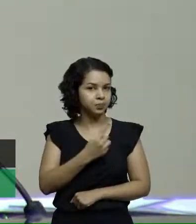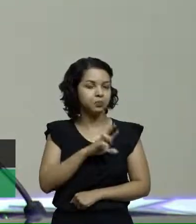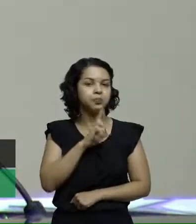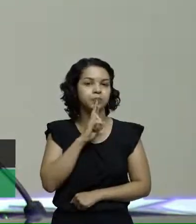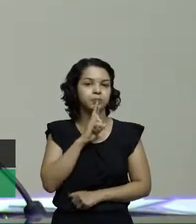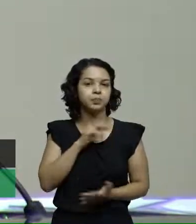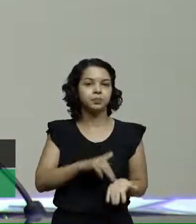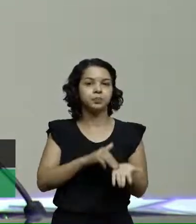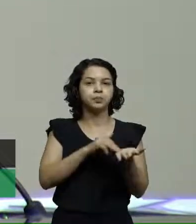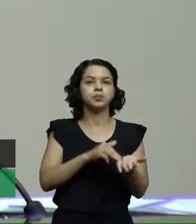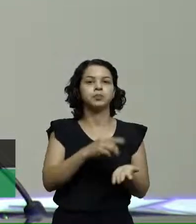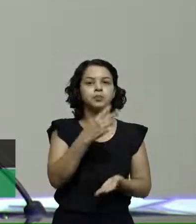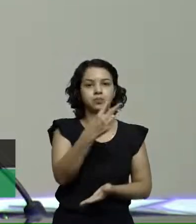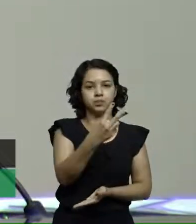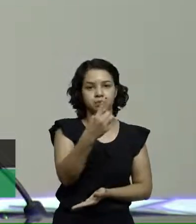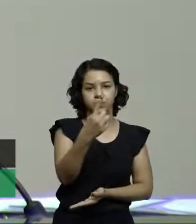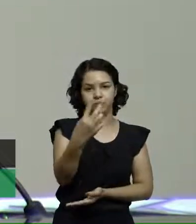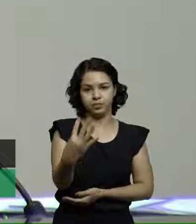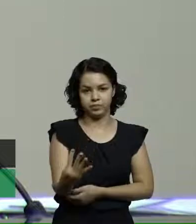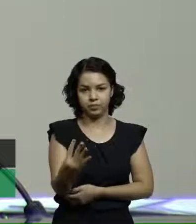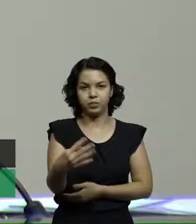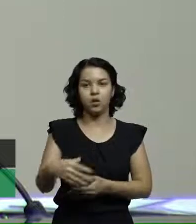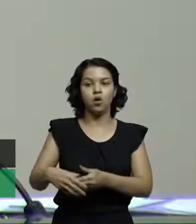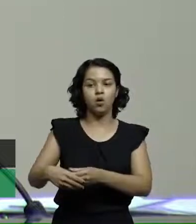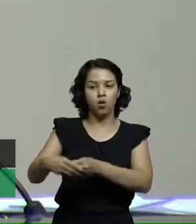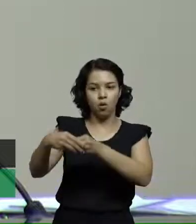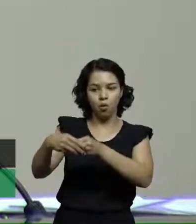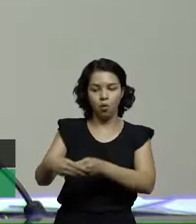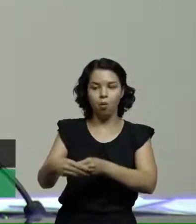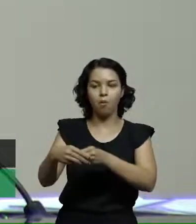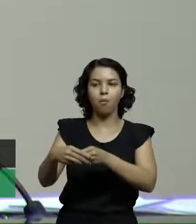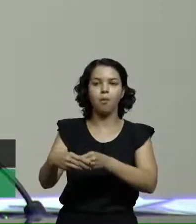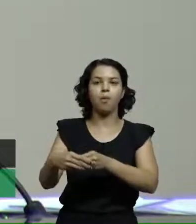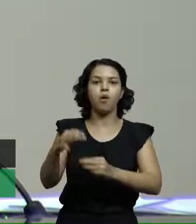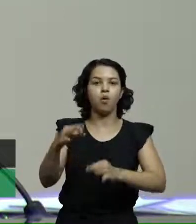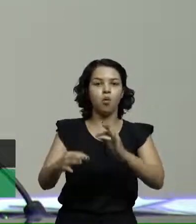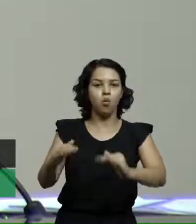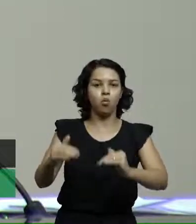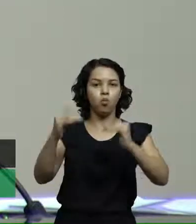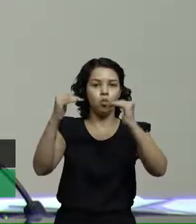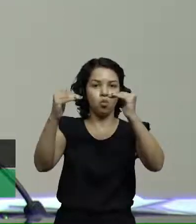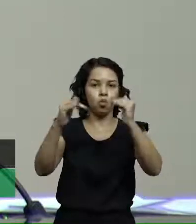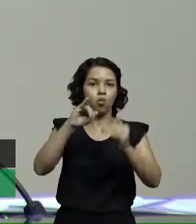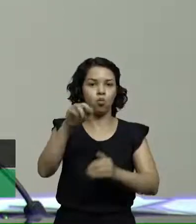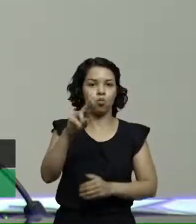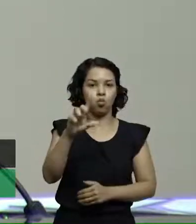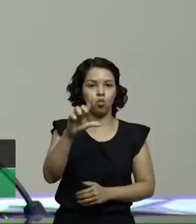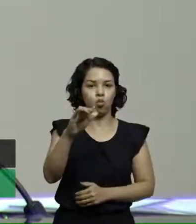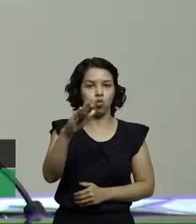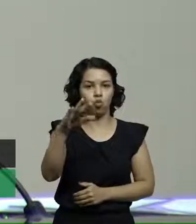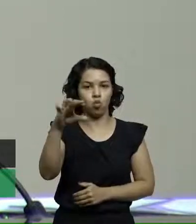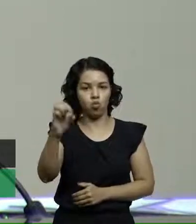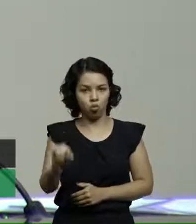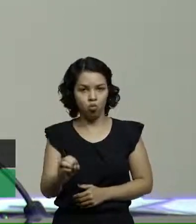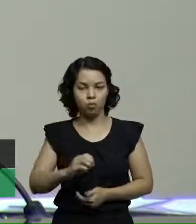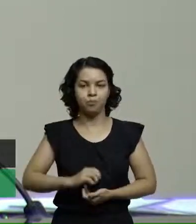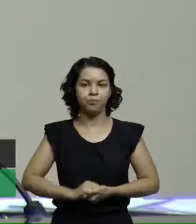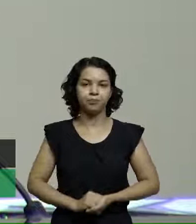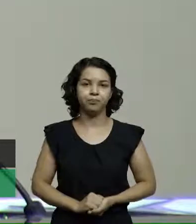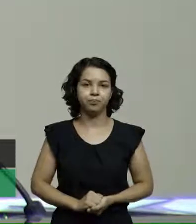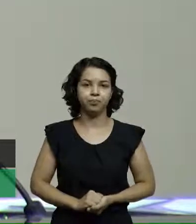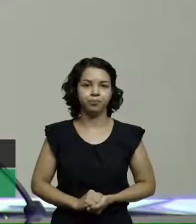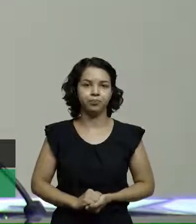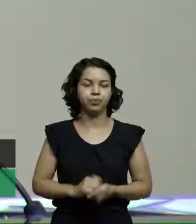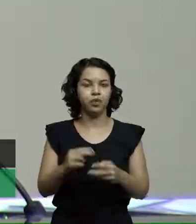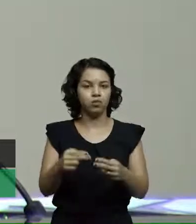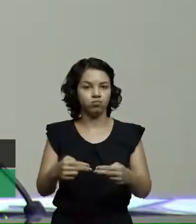Moção 214. Cumprimentando o desembargador Júlio César Machado Ferreira de Melo pelo